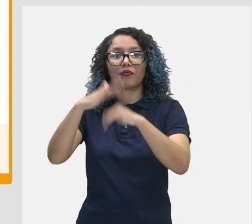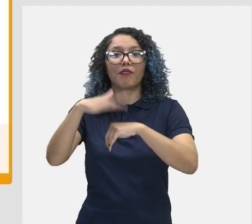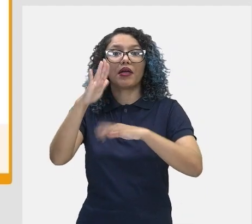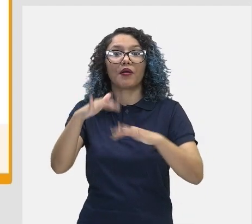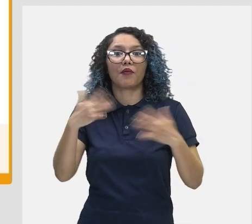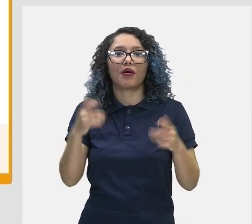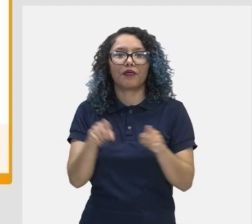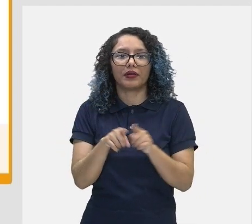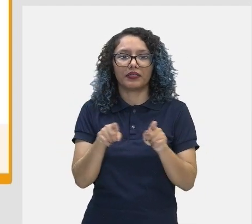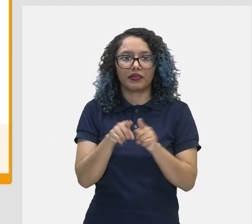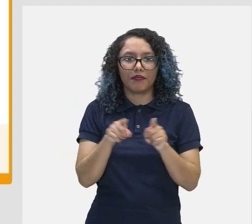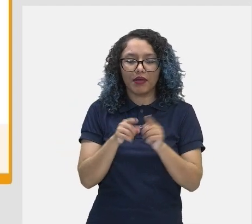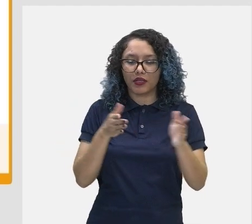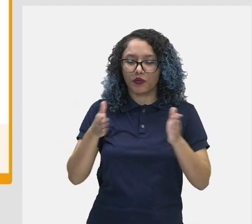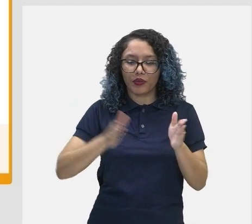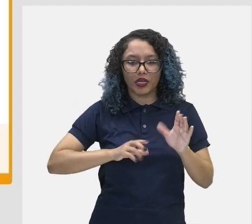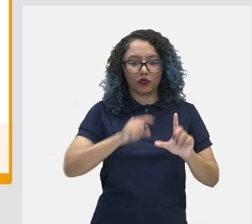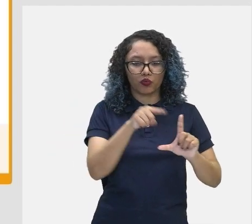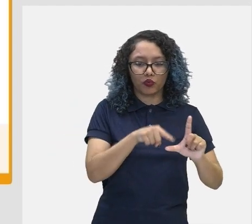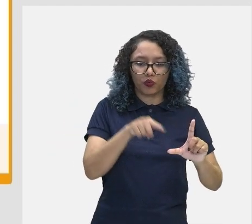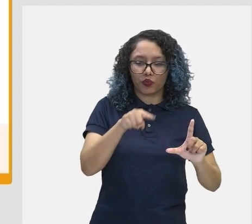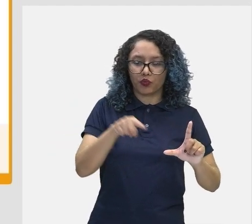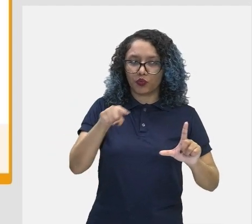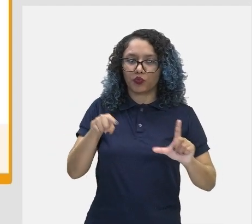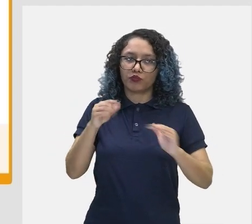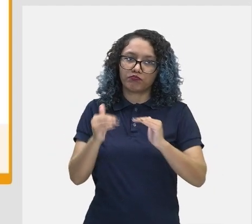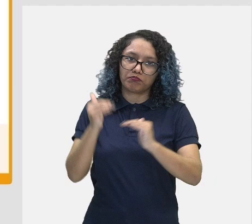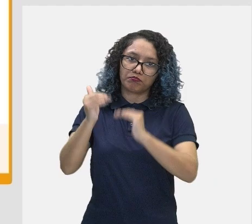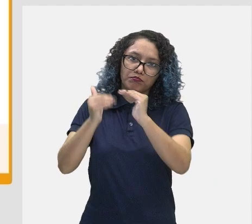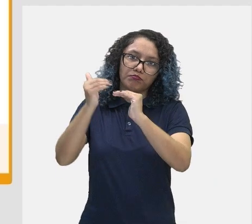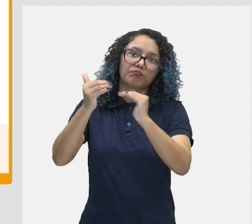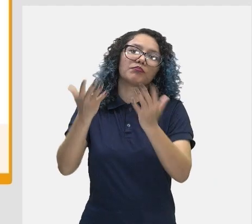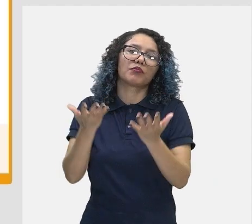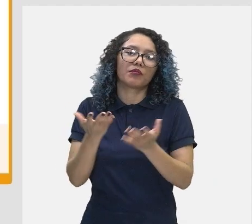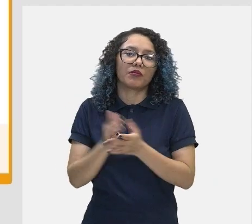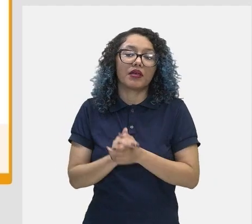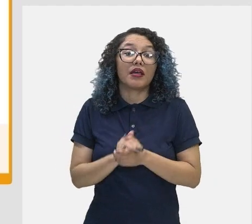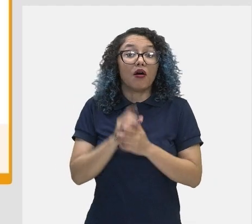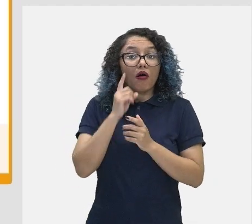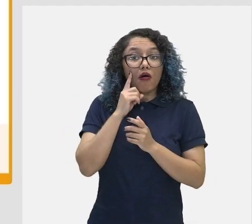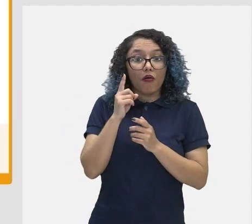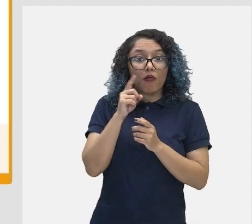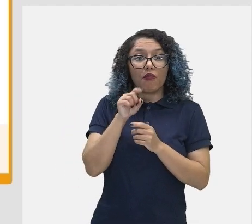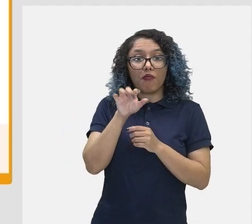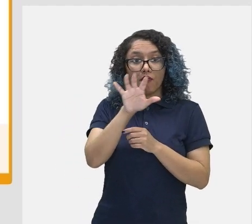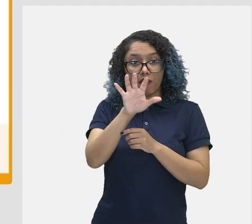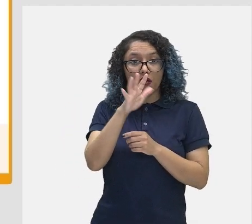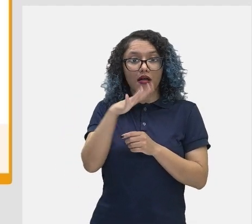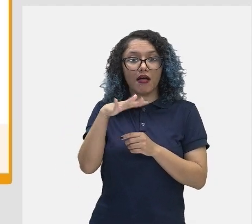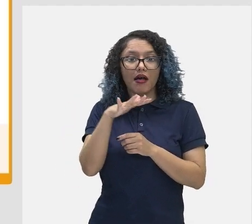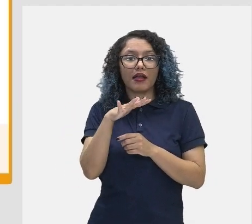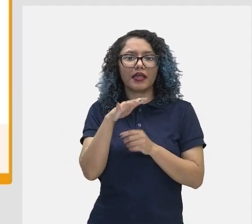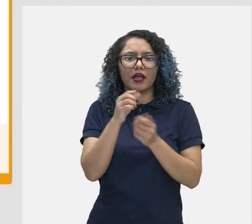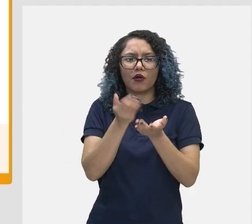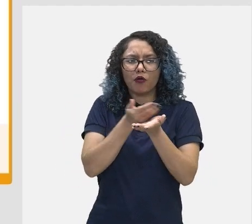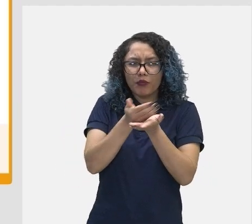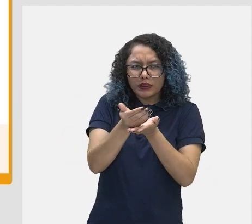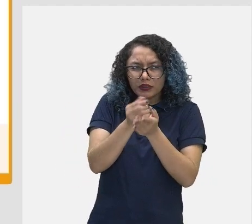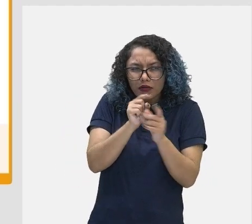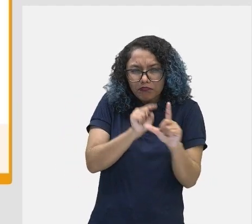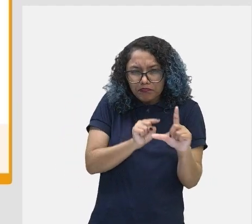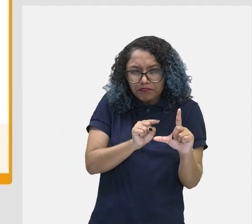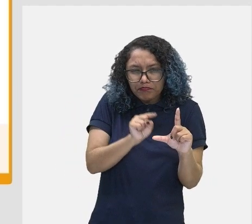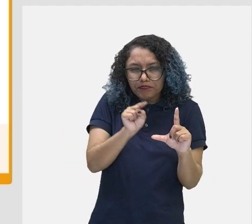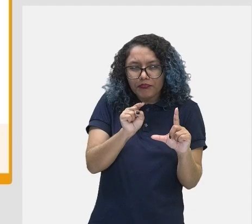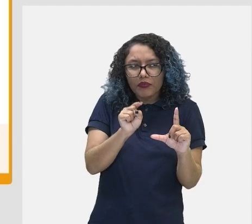mais evoluiu ao longo do tempo. Vocês estão vendo ali que tem uma região que começou ali, ó, bem no